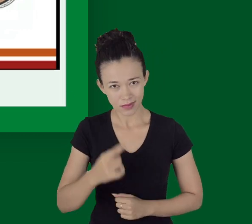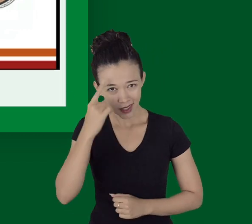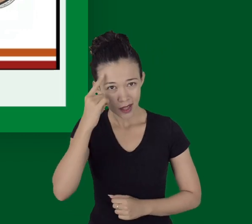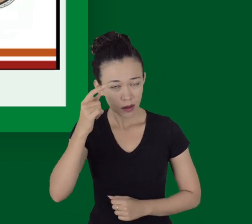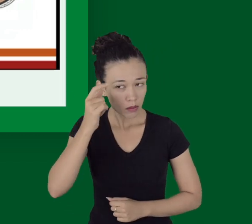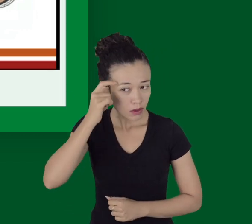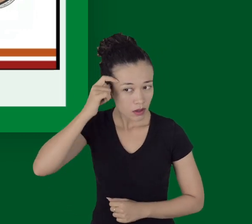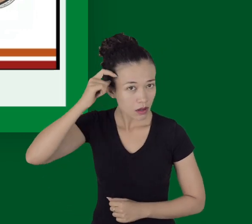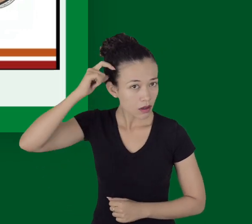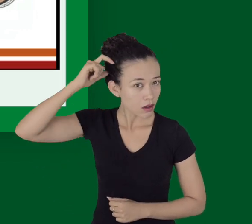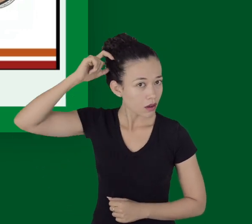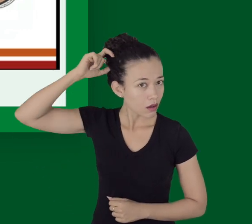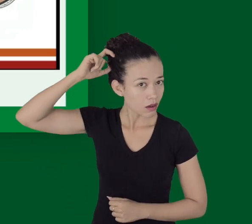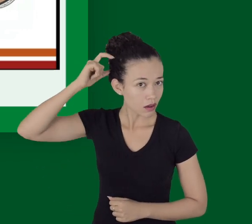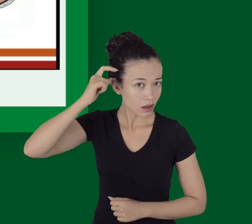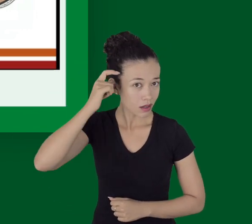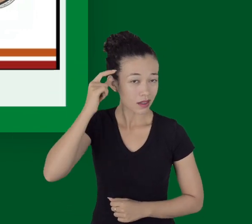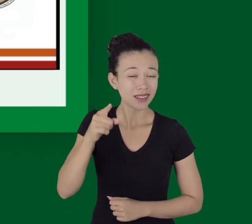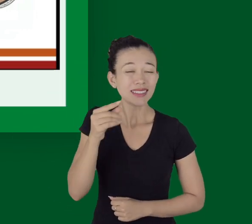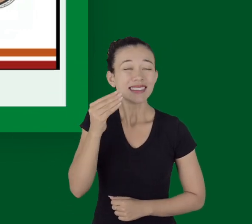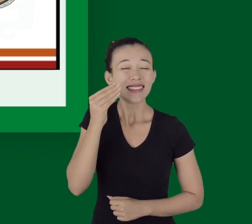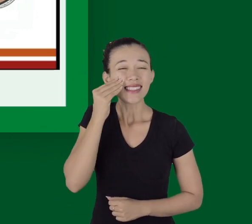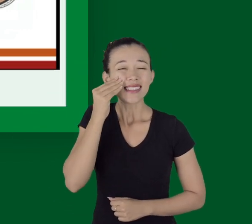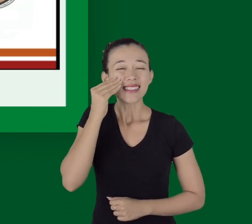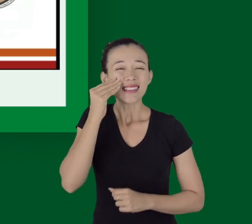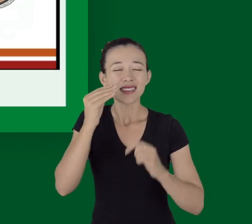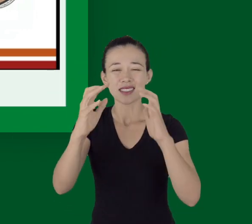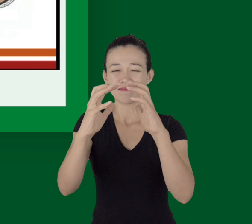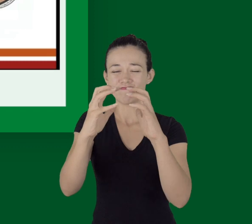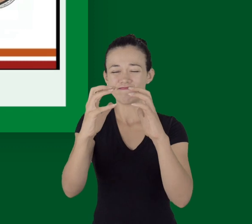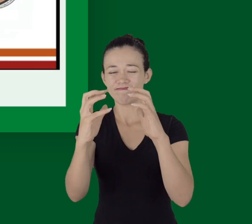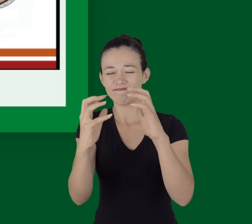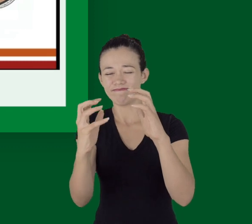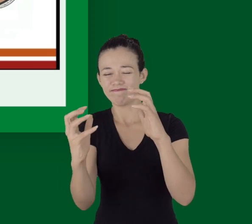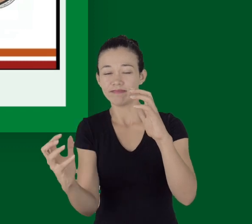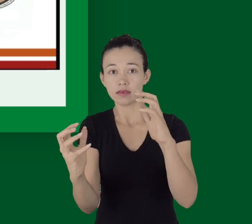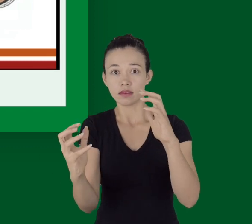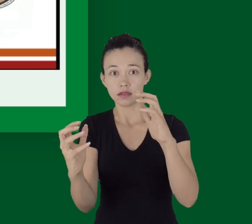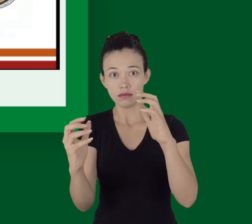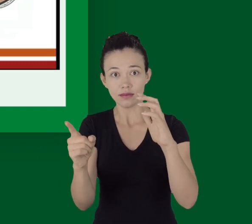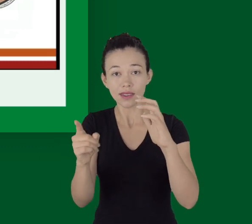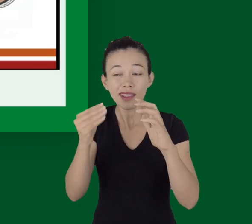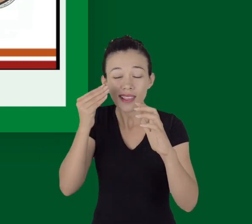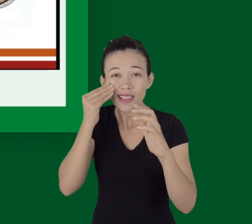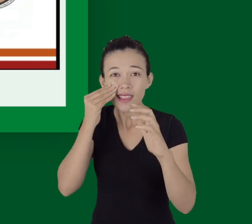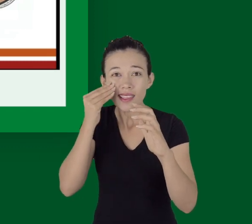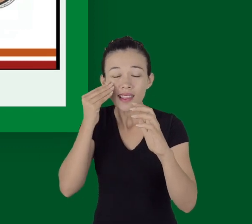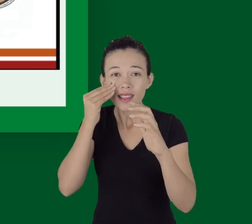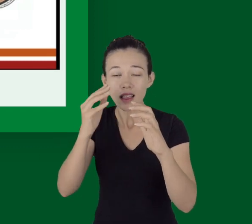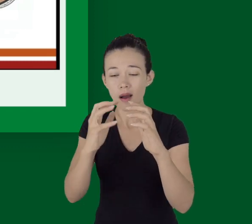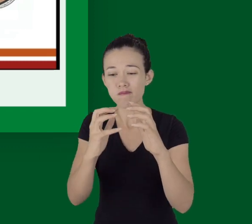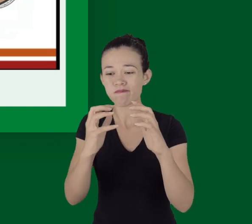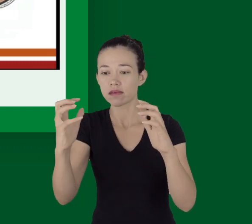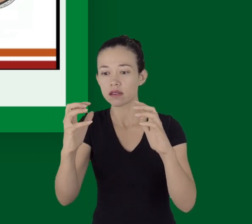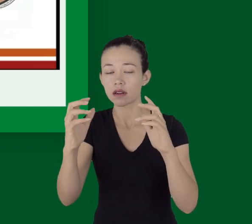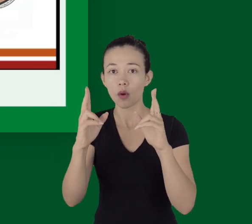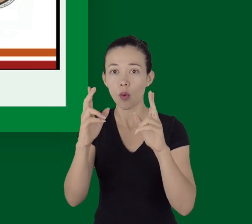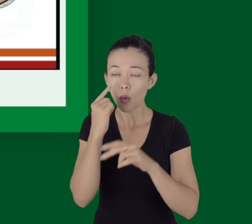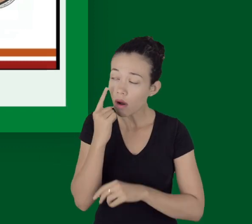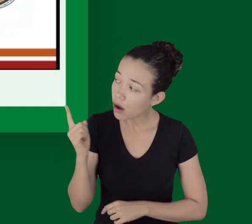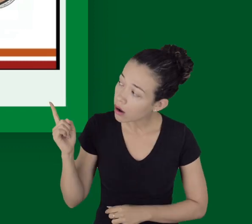momento que lobo temporal, lobo parietal, ele tenta sair ali pela incisura do